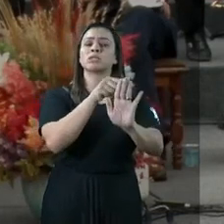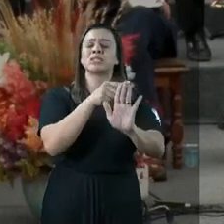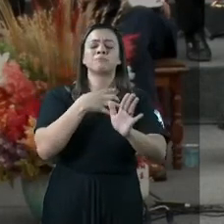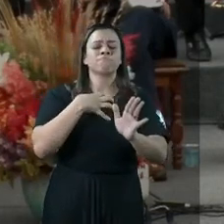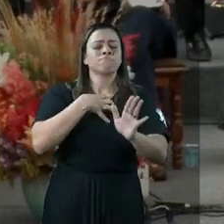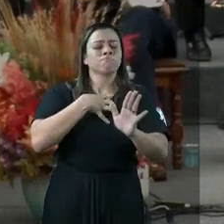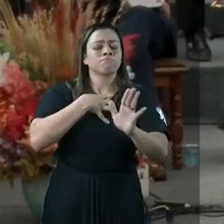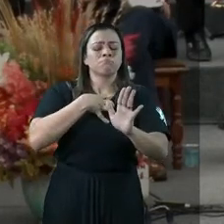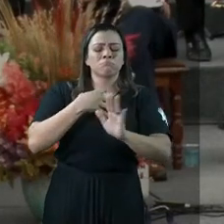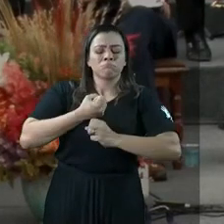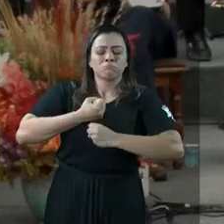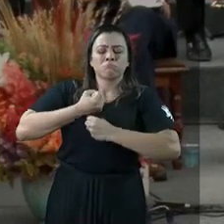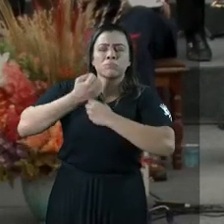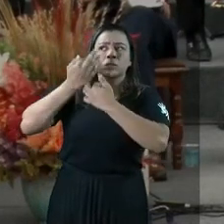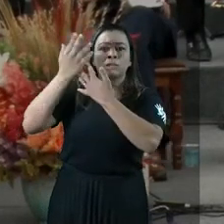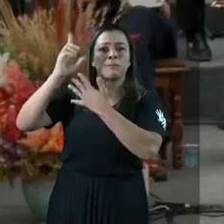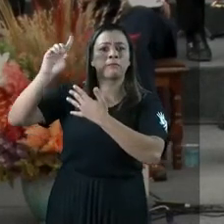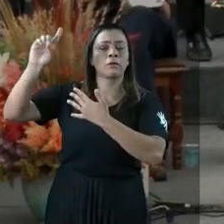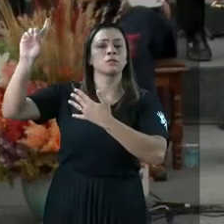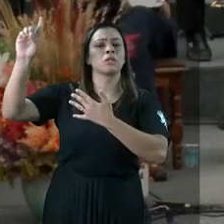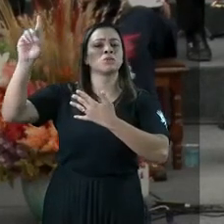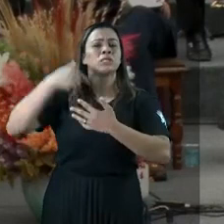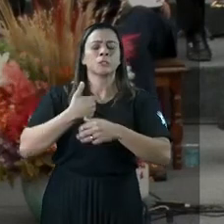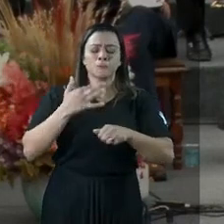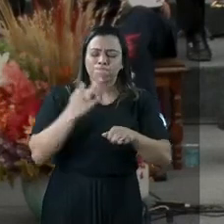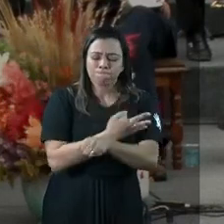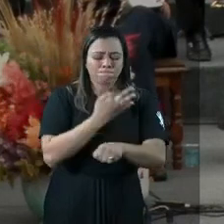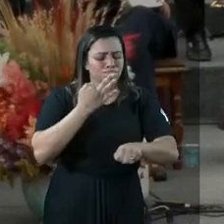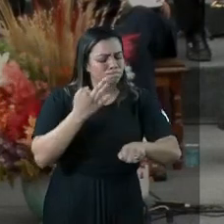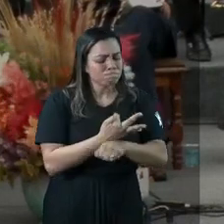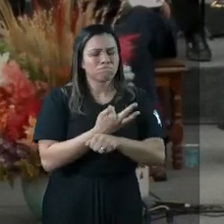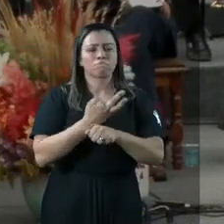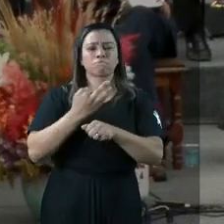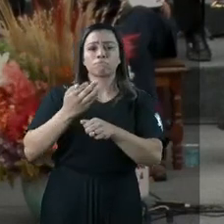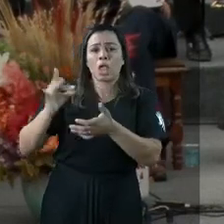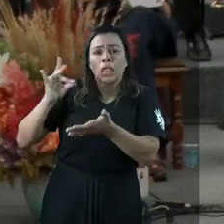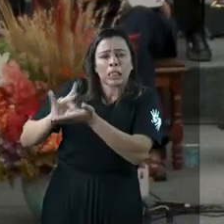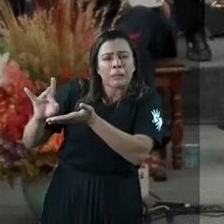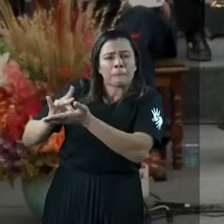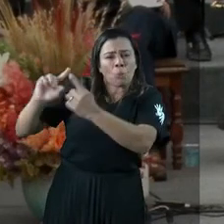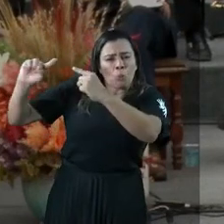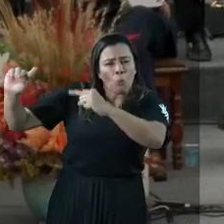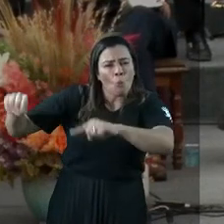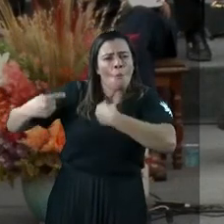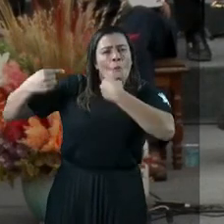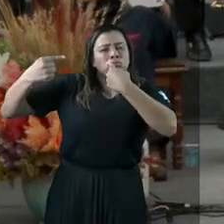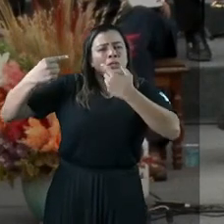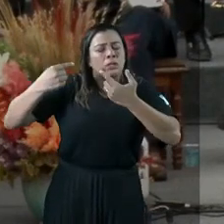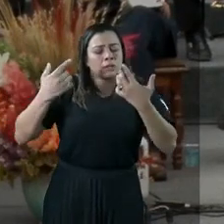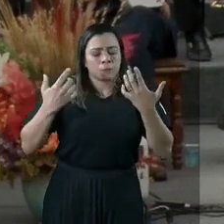compositores, que no afã de não suportar a afronta dos seus inimigos, fazem orações